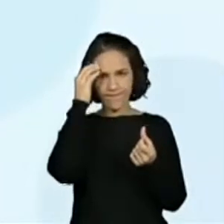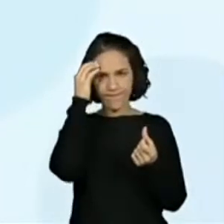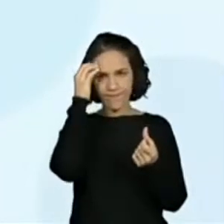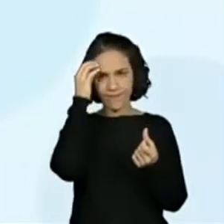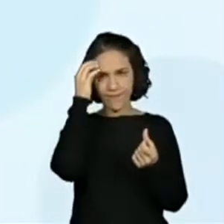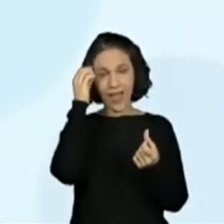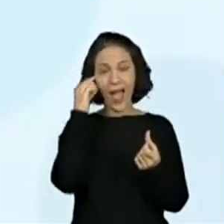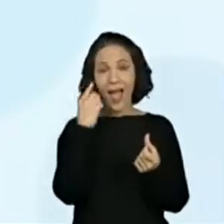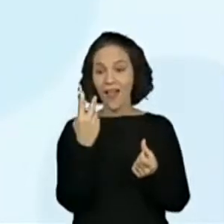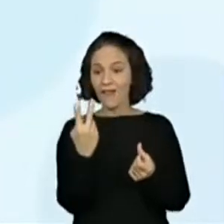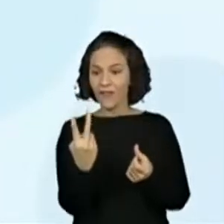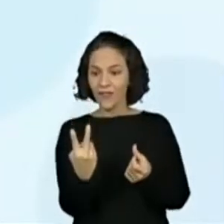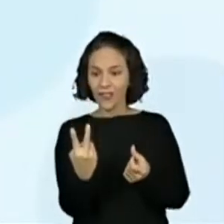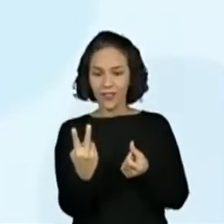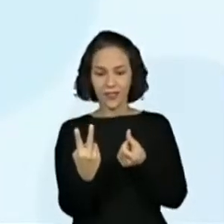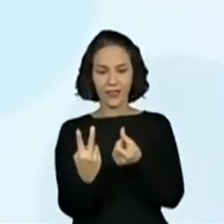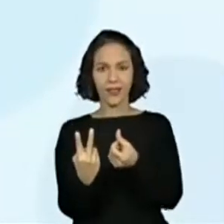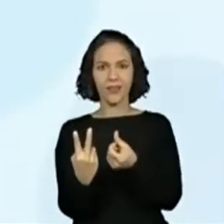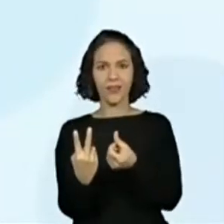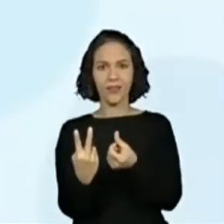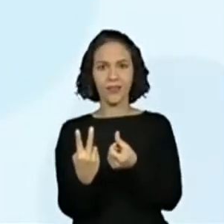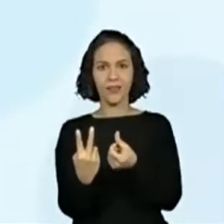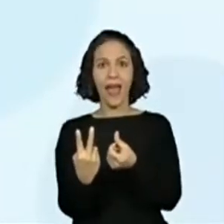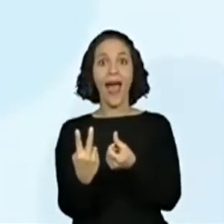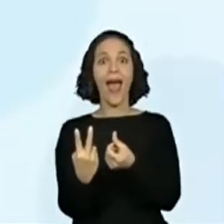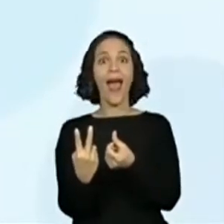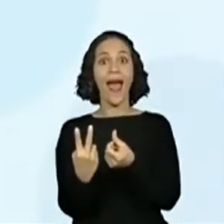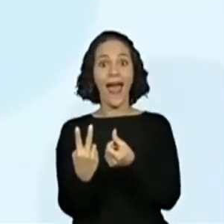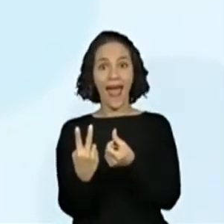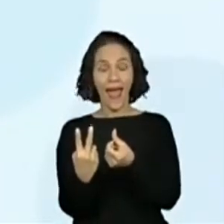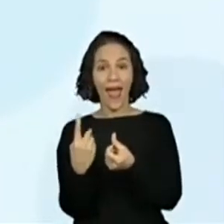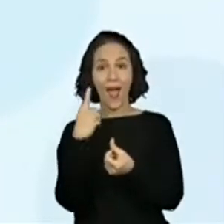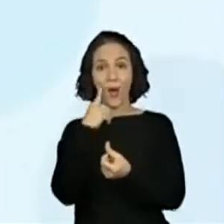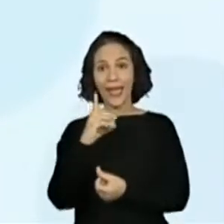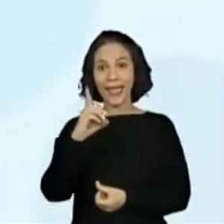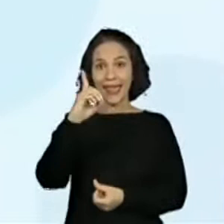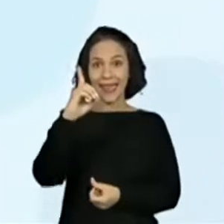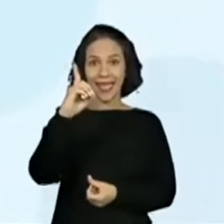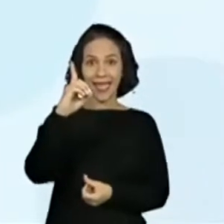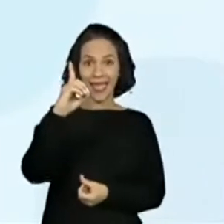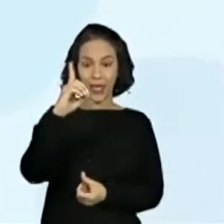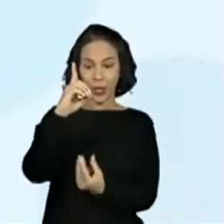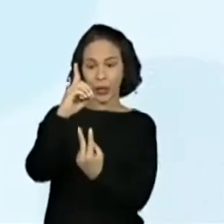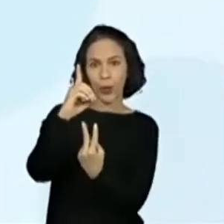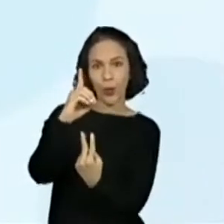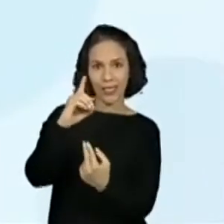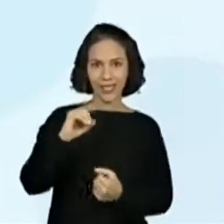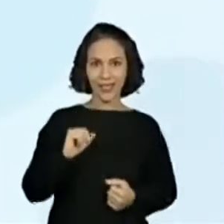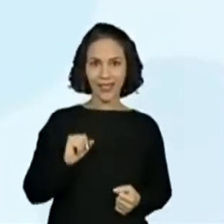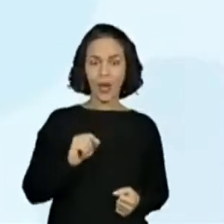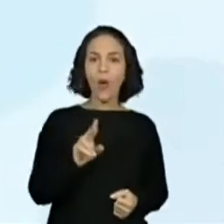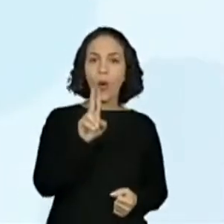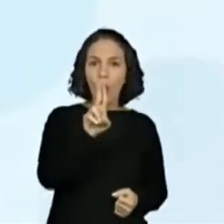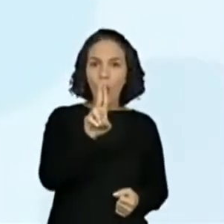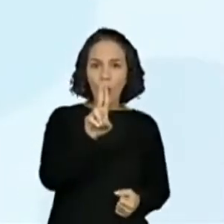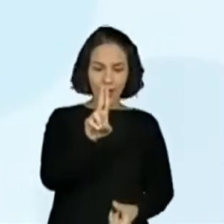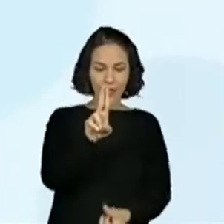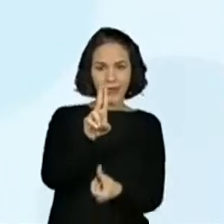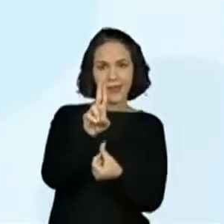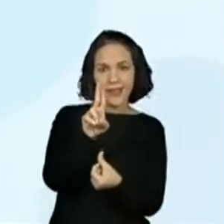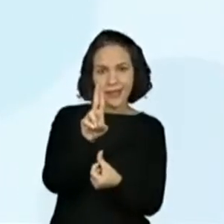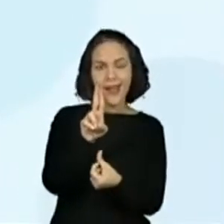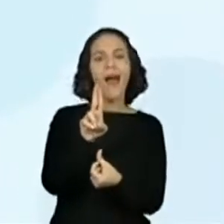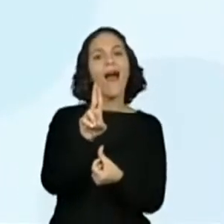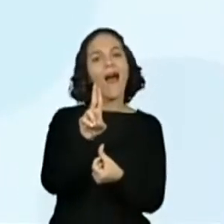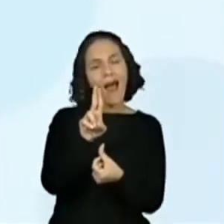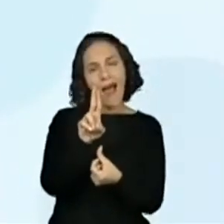número 26, porque vamos juntar a dezena com a unidade, né? Exato. Então, eu precisaria juntar esses dois números.